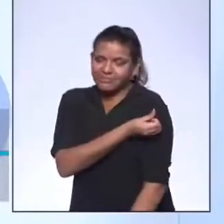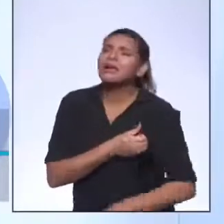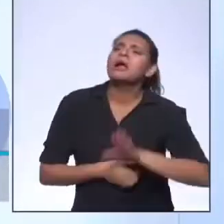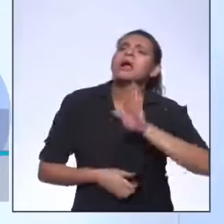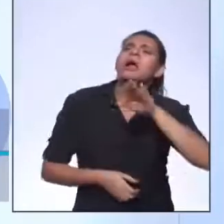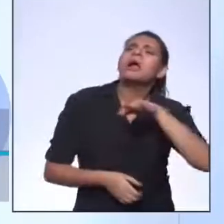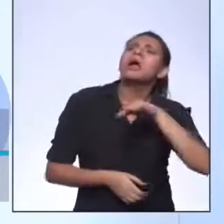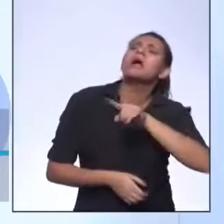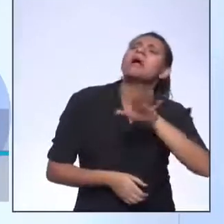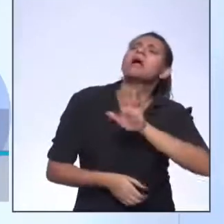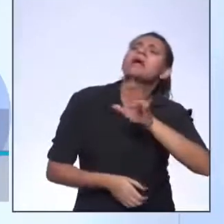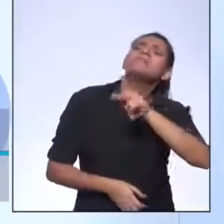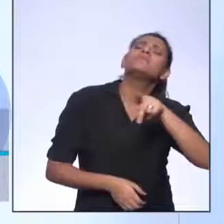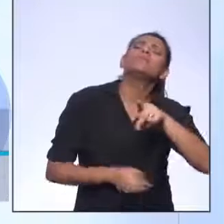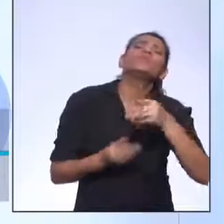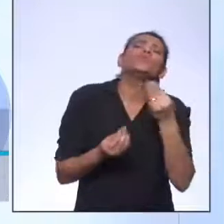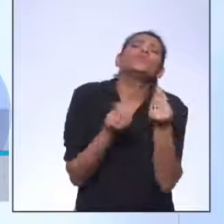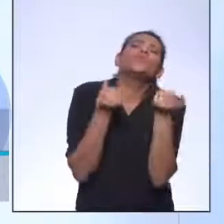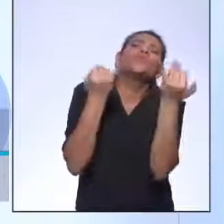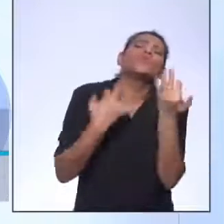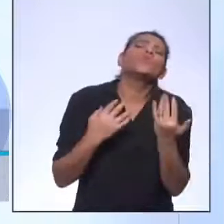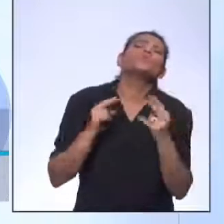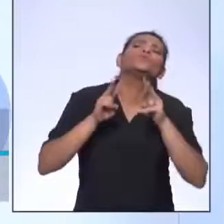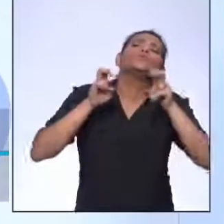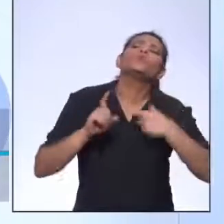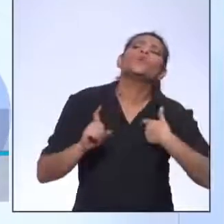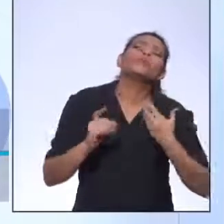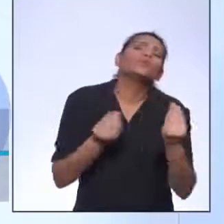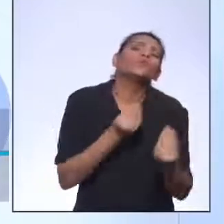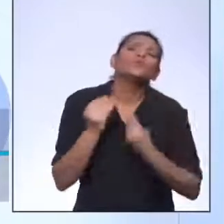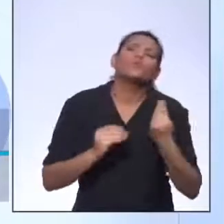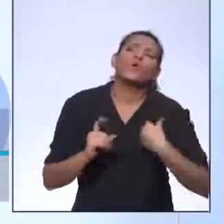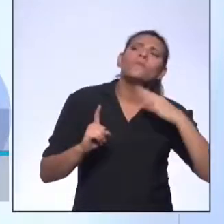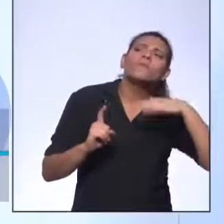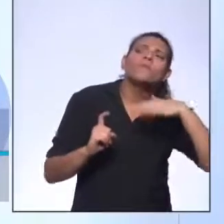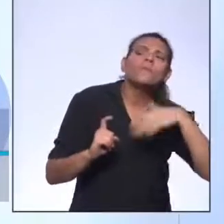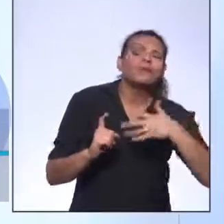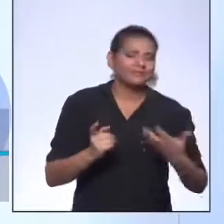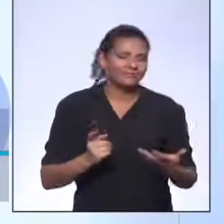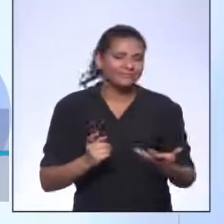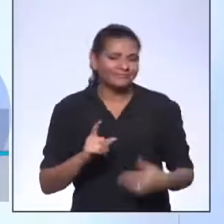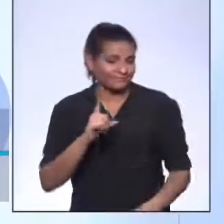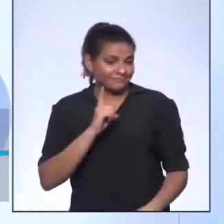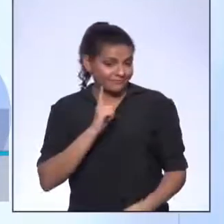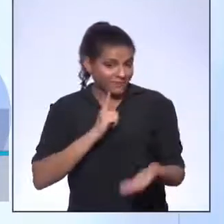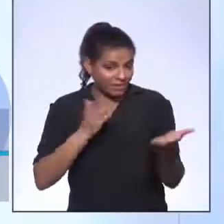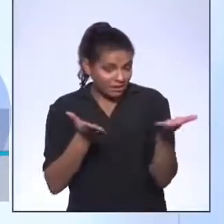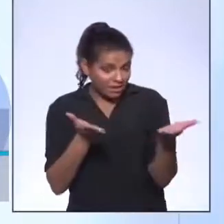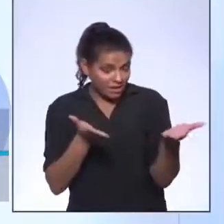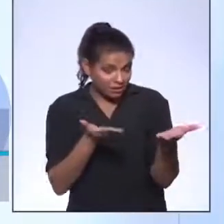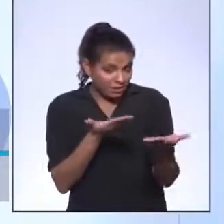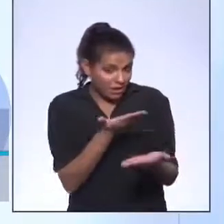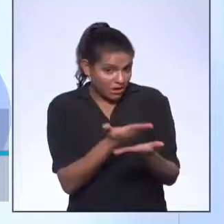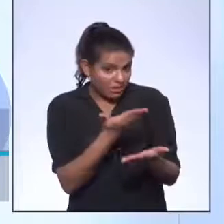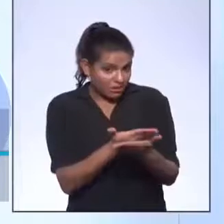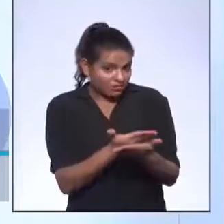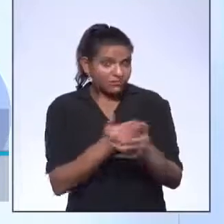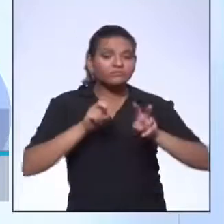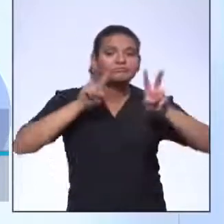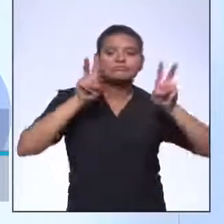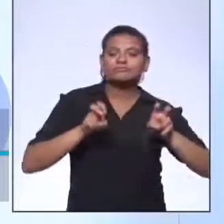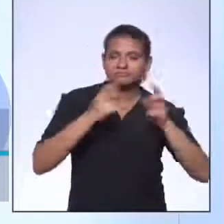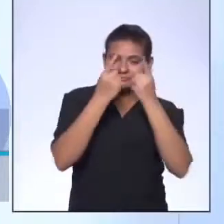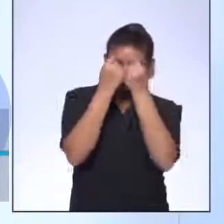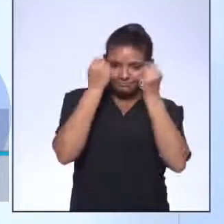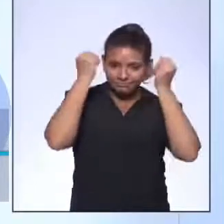quando nós vamos falar sobre a mitologia grega? Então, já para explicar para vocês, essa é a primeira parte da aula sobre a Grécia.